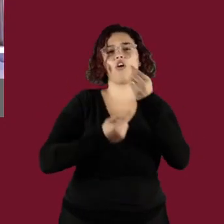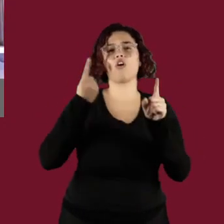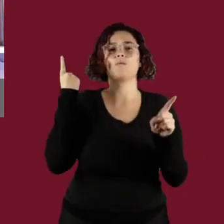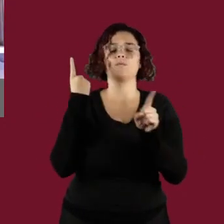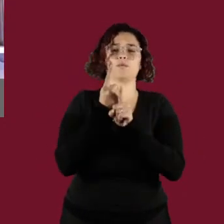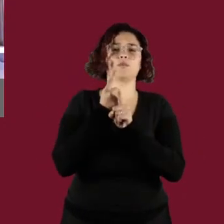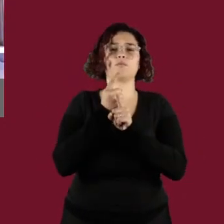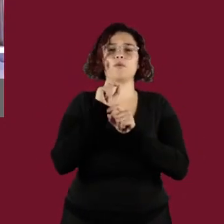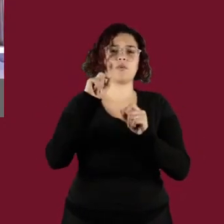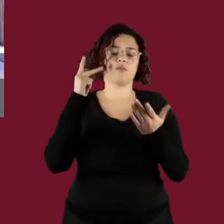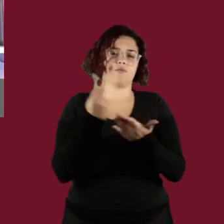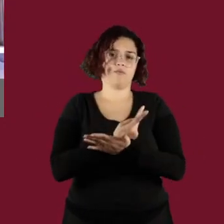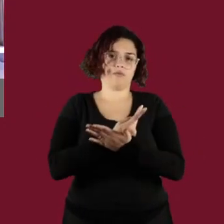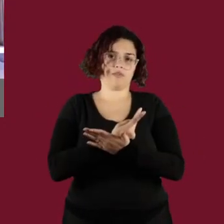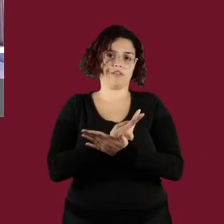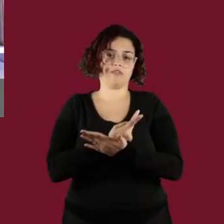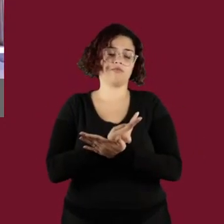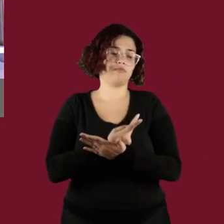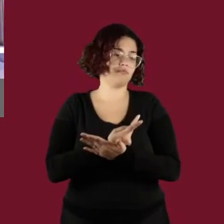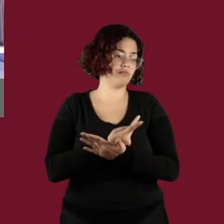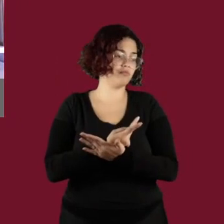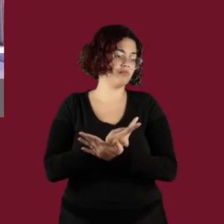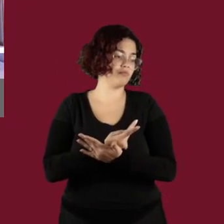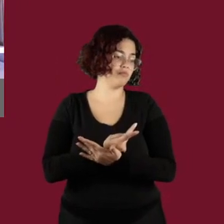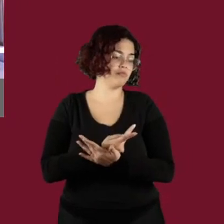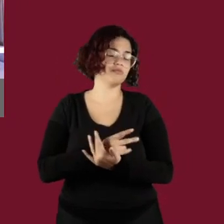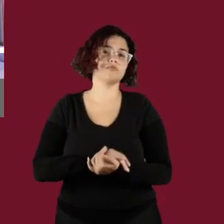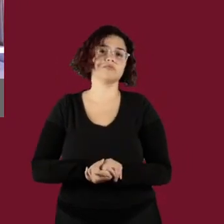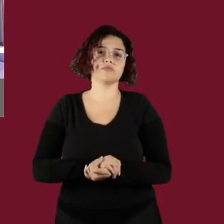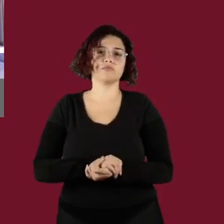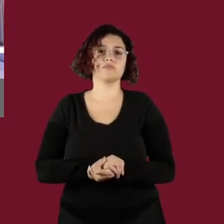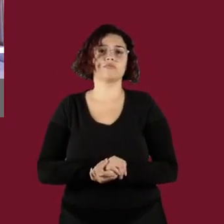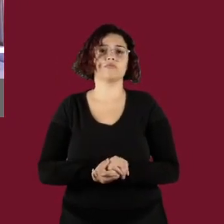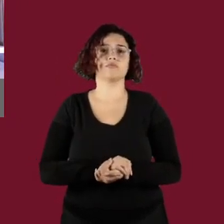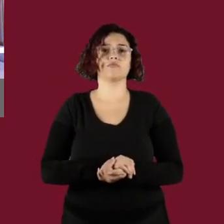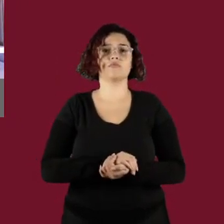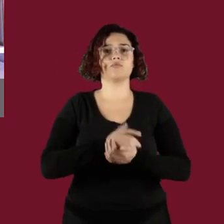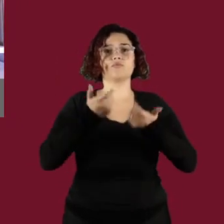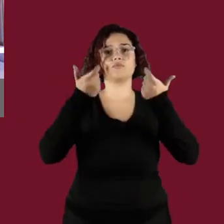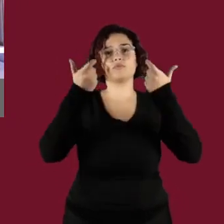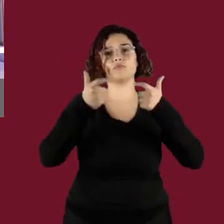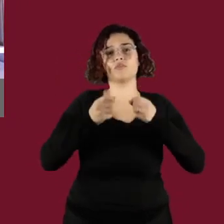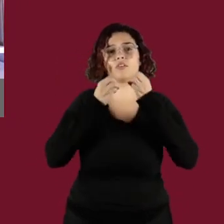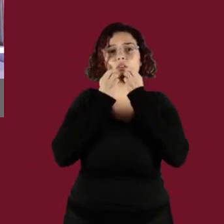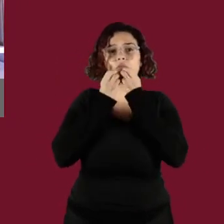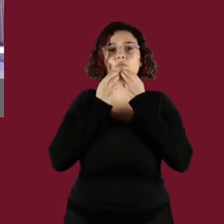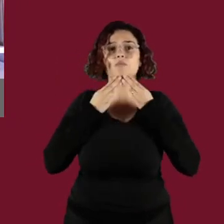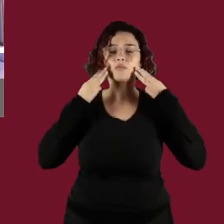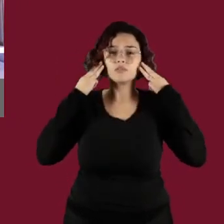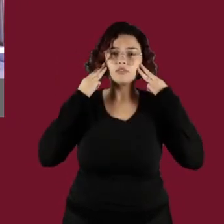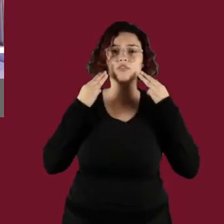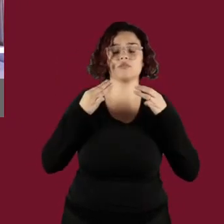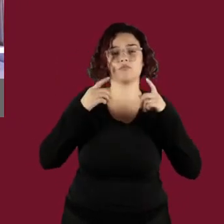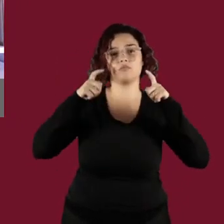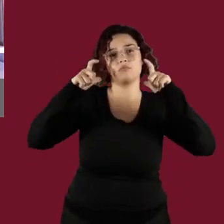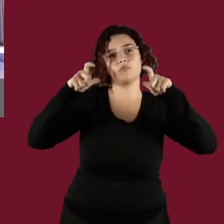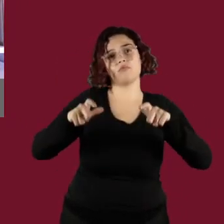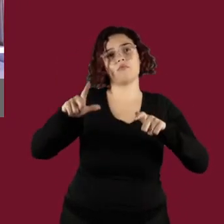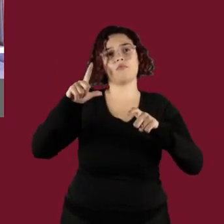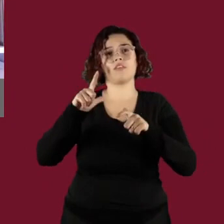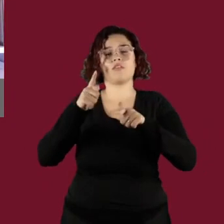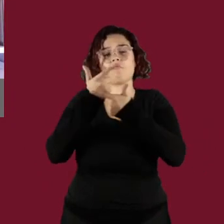ONU. Estava um trabalhador humanitário em Moçambique, numa área isolada, porque o país